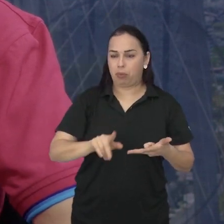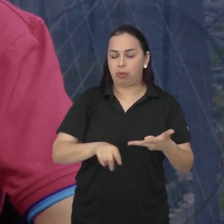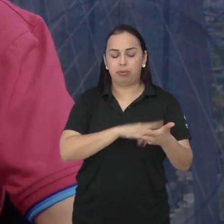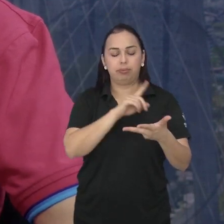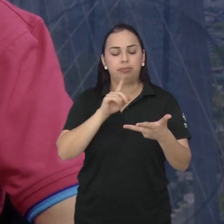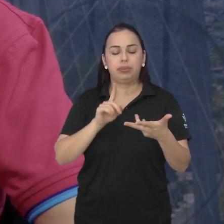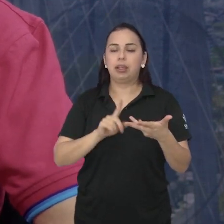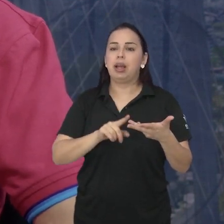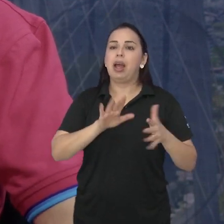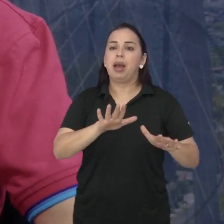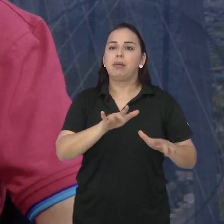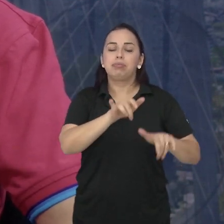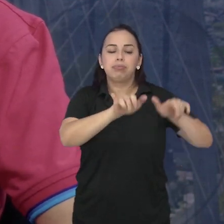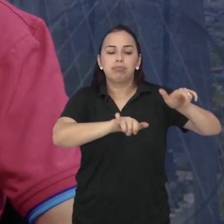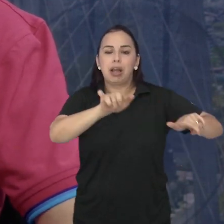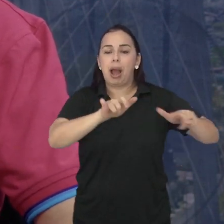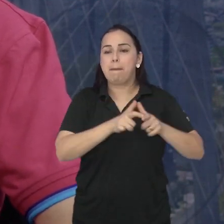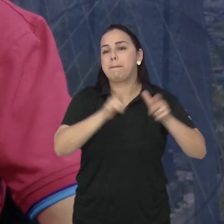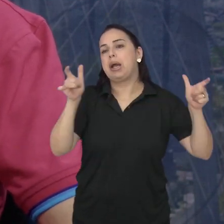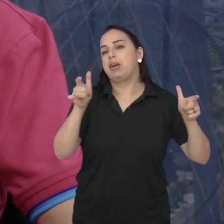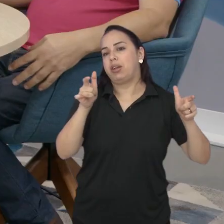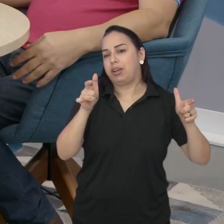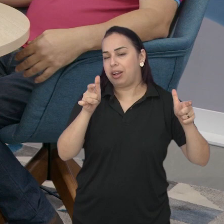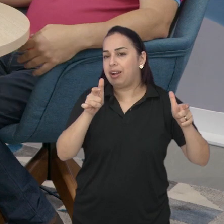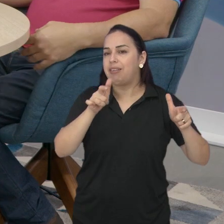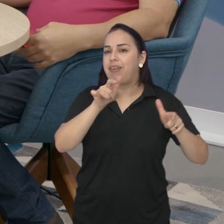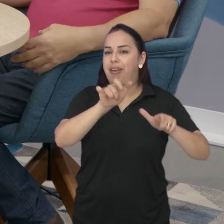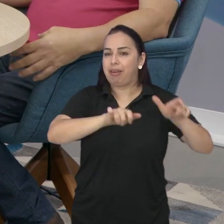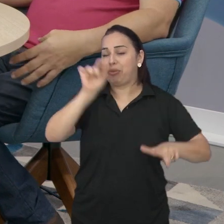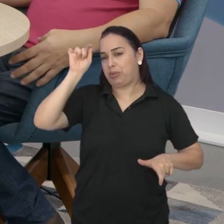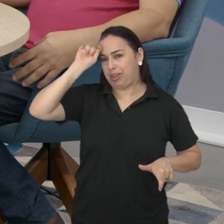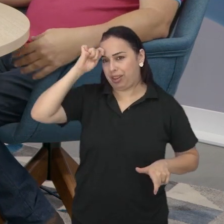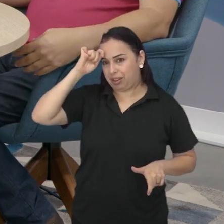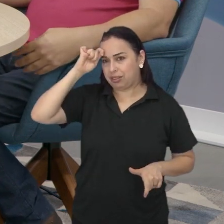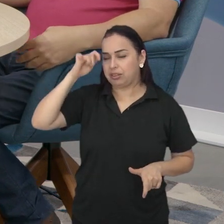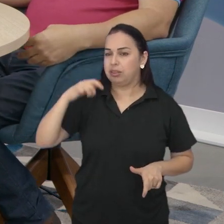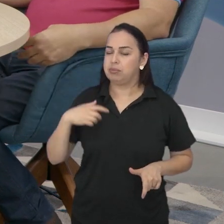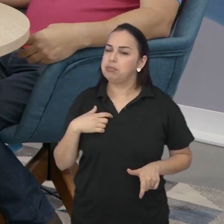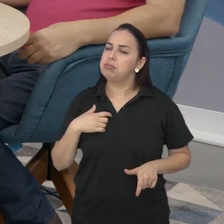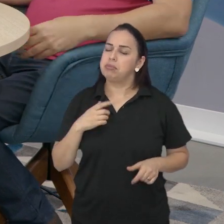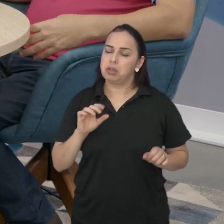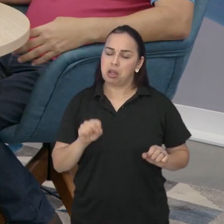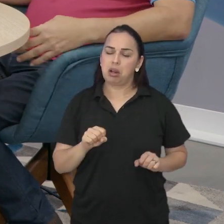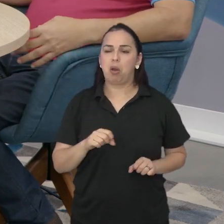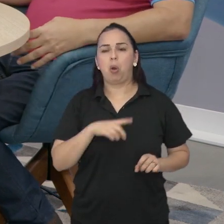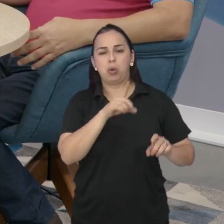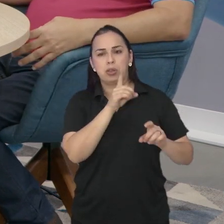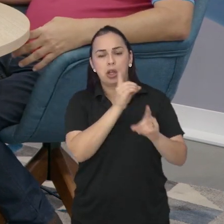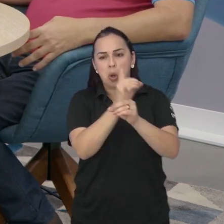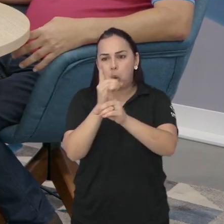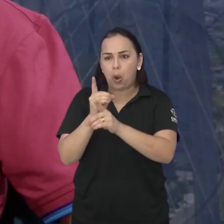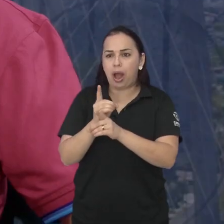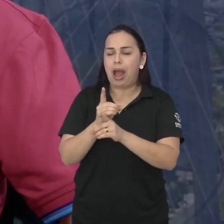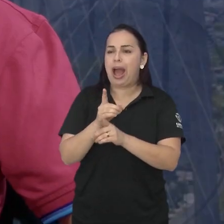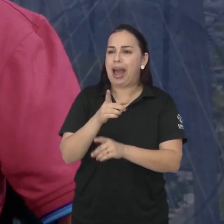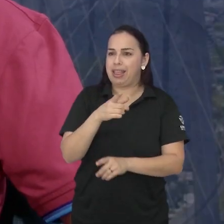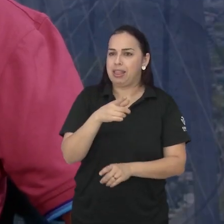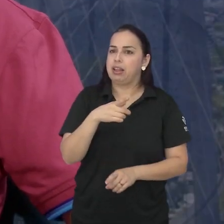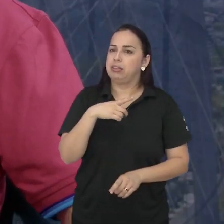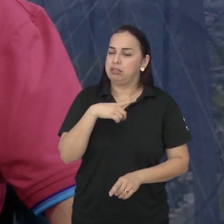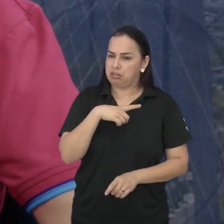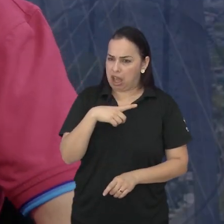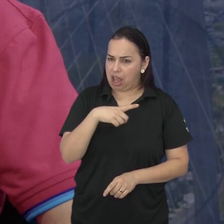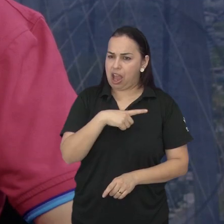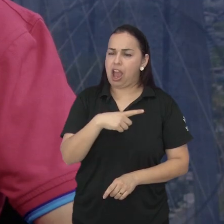questão de raça se instala na população de rua também. Então, a gente encontra, sim, quem diz que